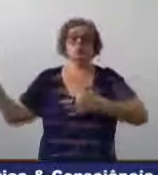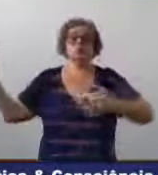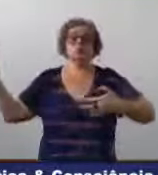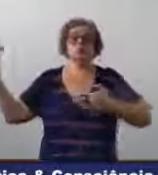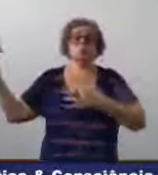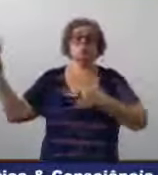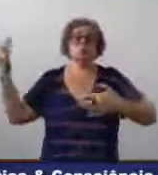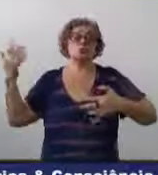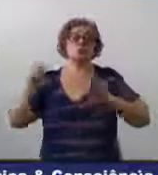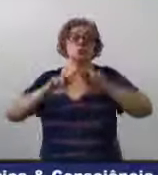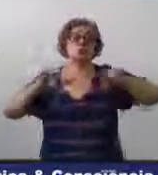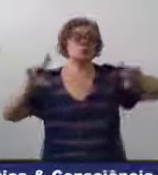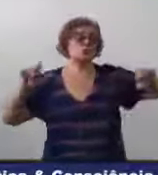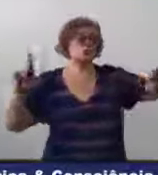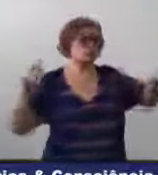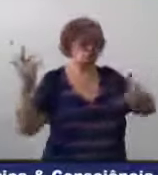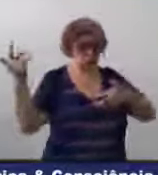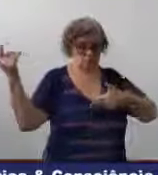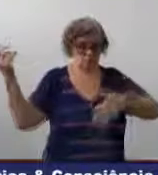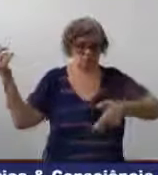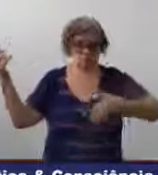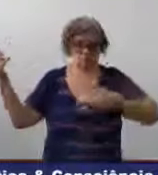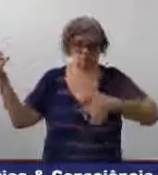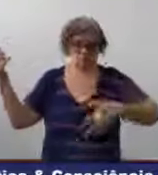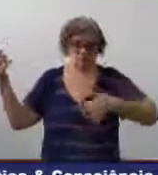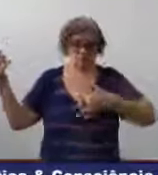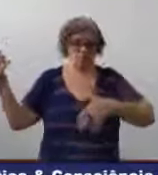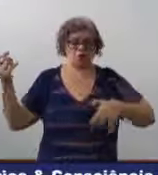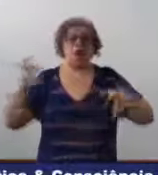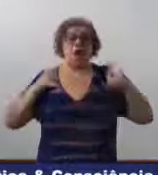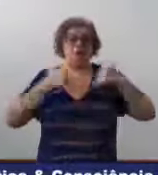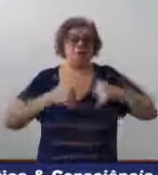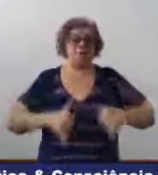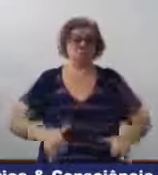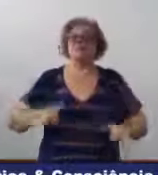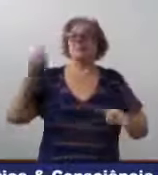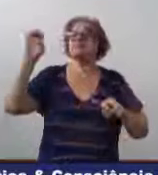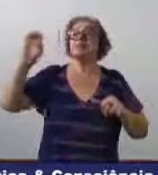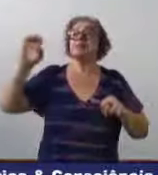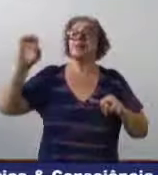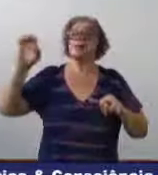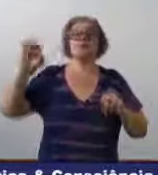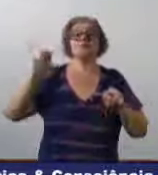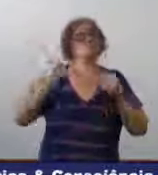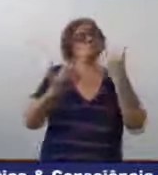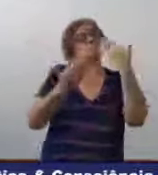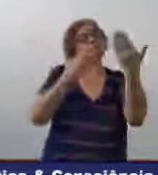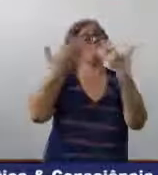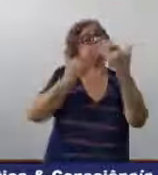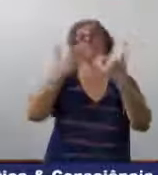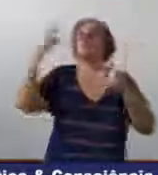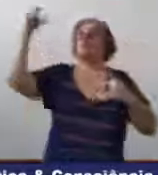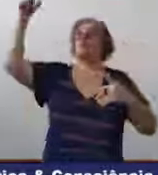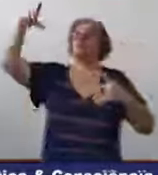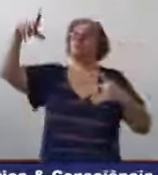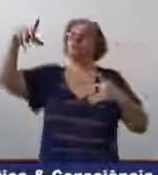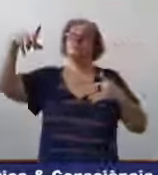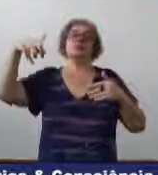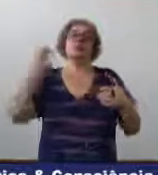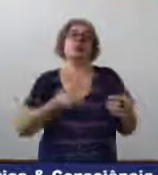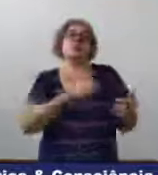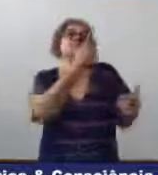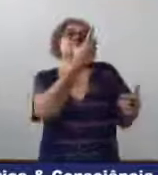musical. Diferente, porque a corda é vibração eletromagnética, tipo luz, radiação